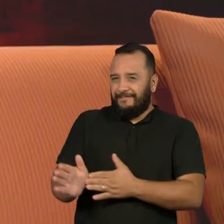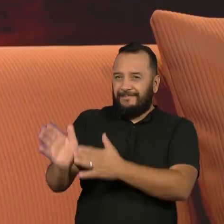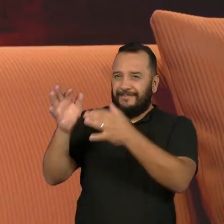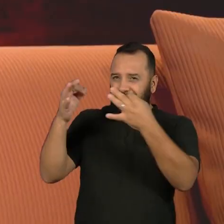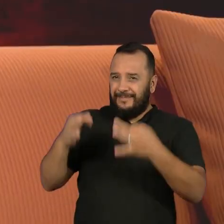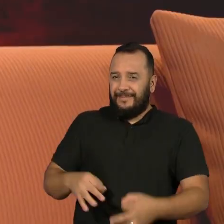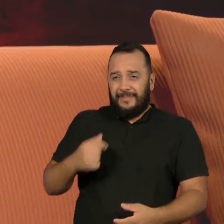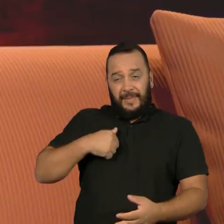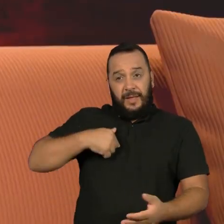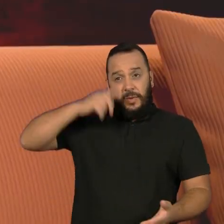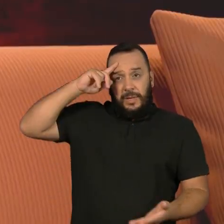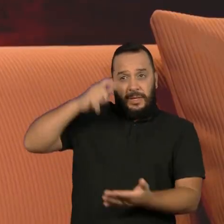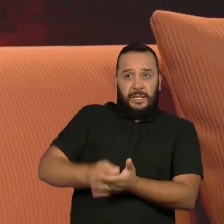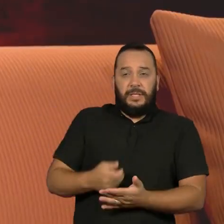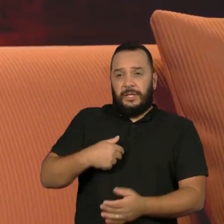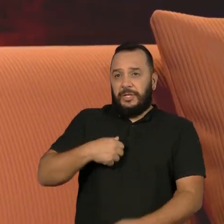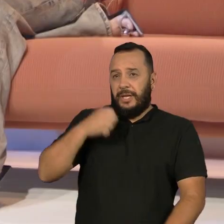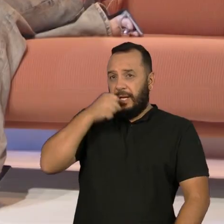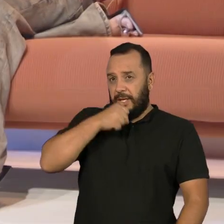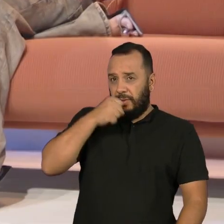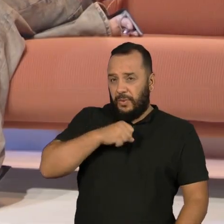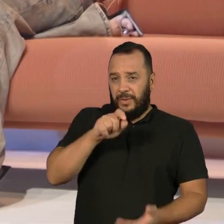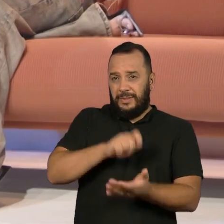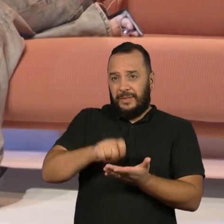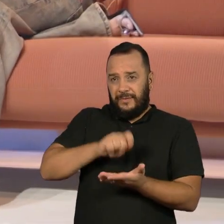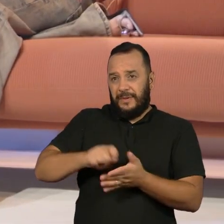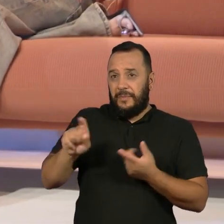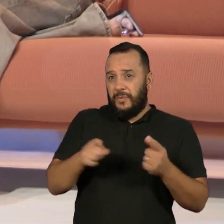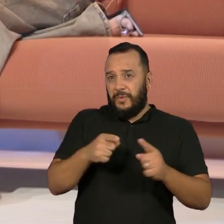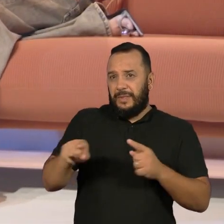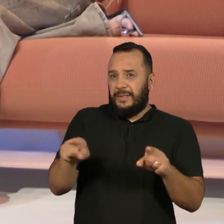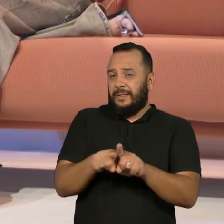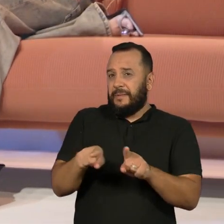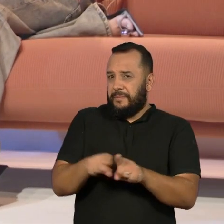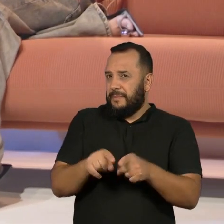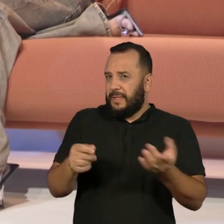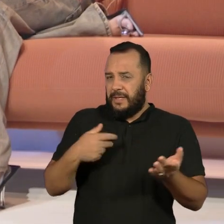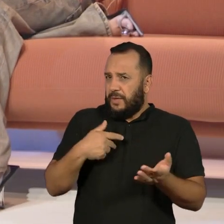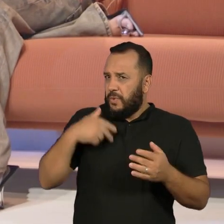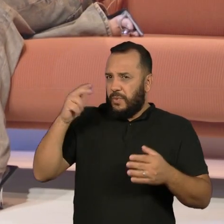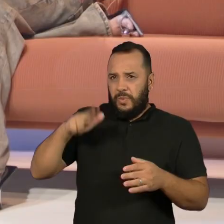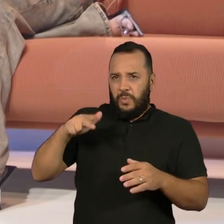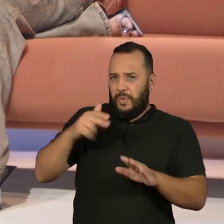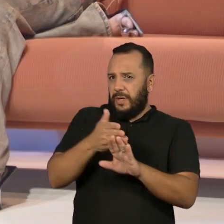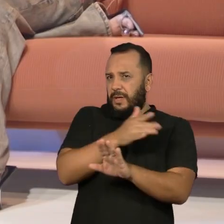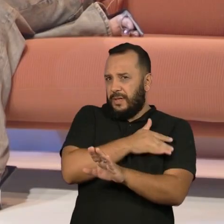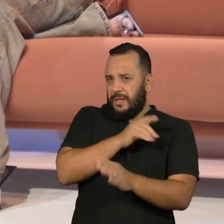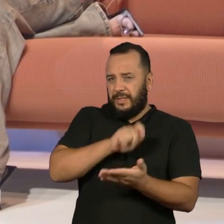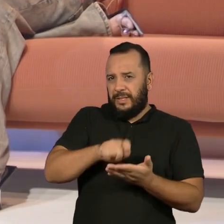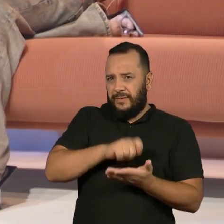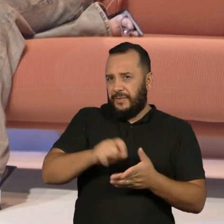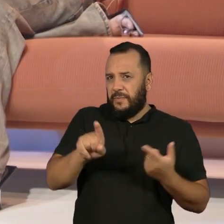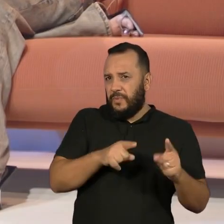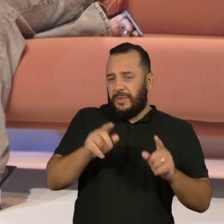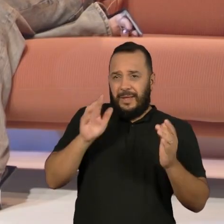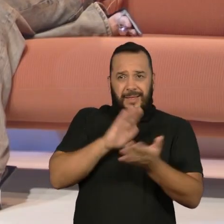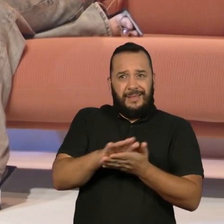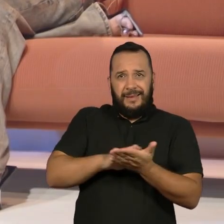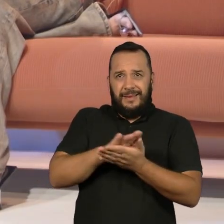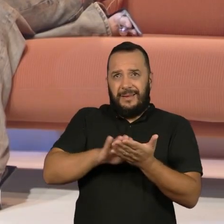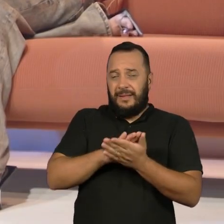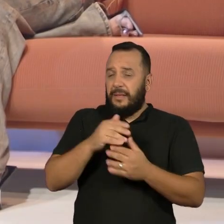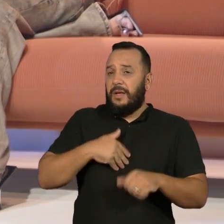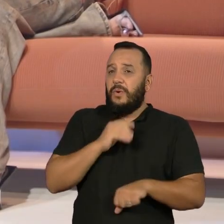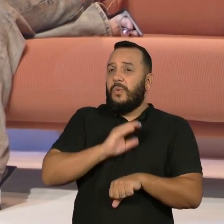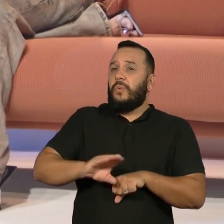eu decidi ser cantora e compositora, eu nunca tinha composto nenhuma música na minha vida. Eu saí desse curso assim, ó, vou